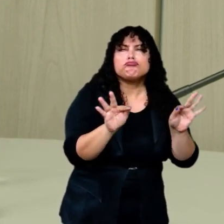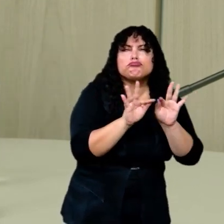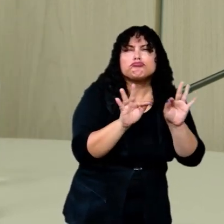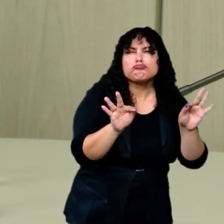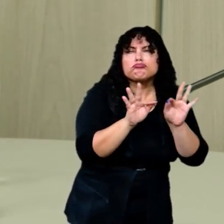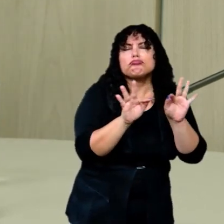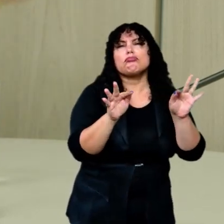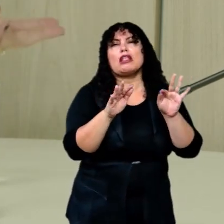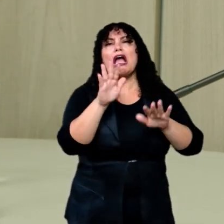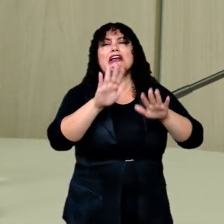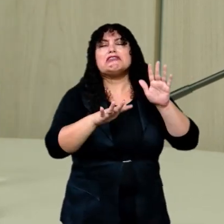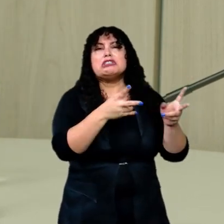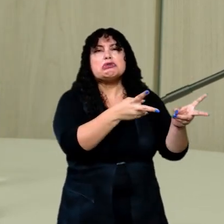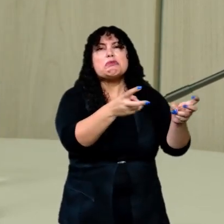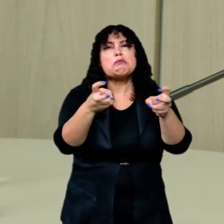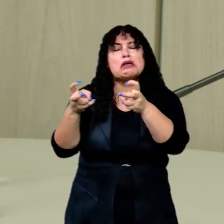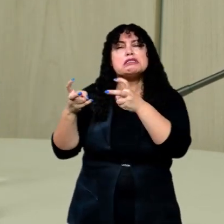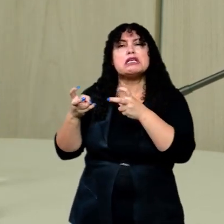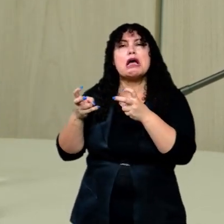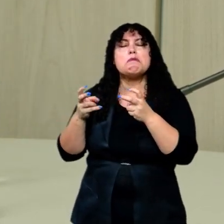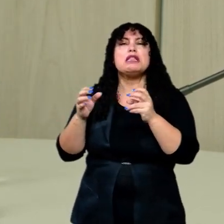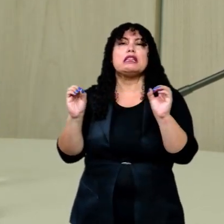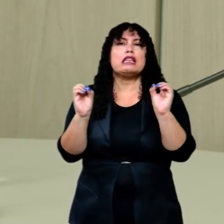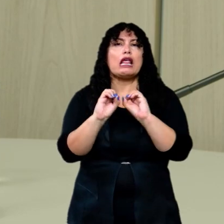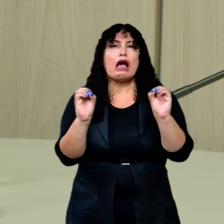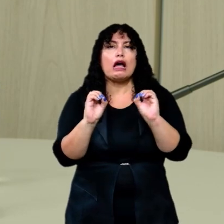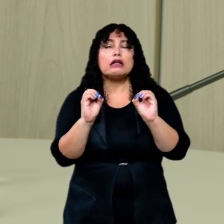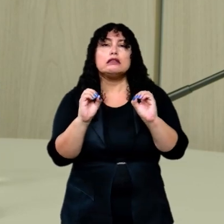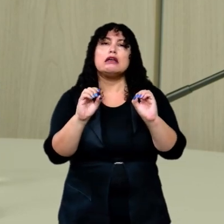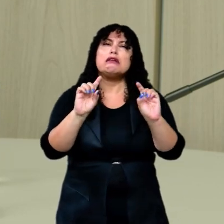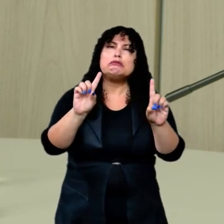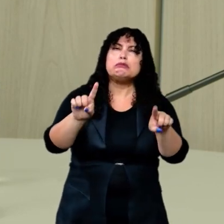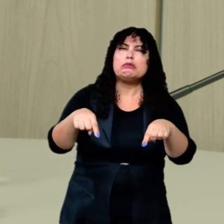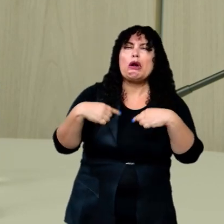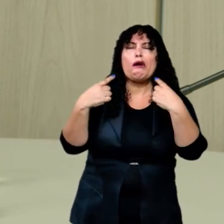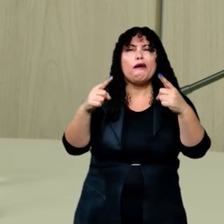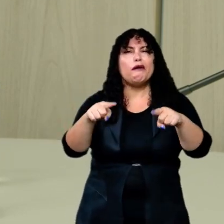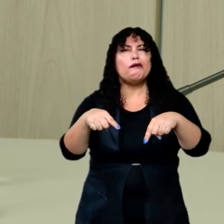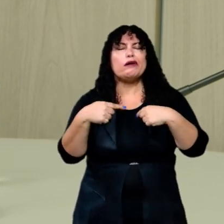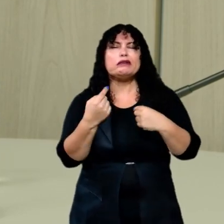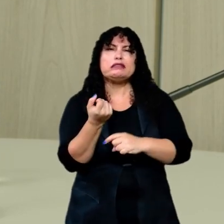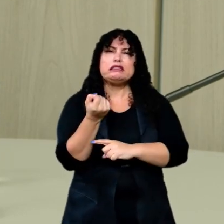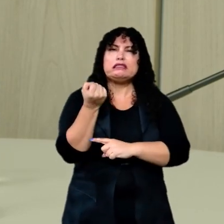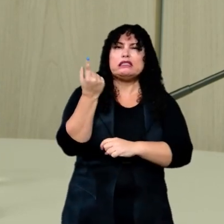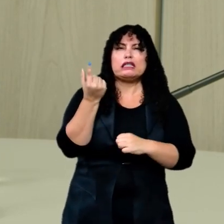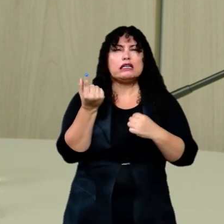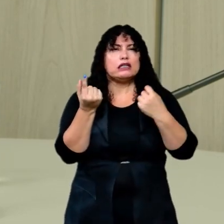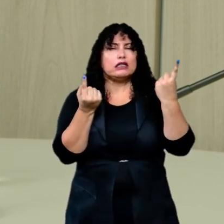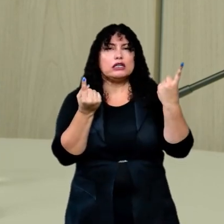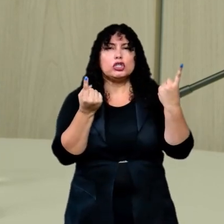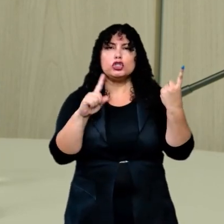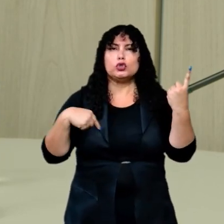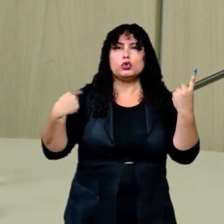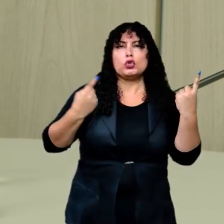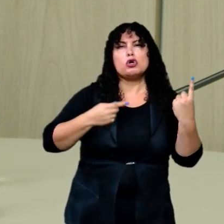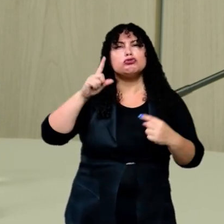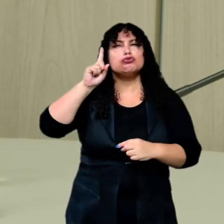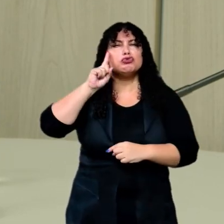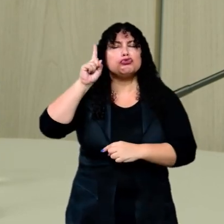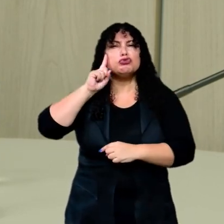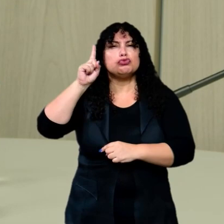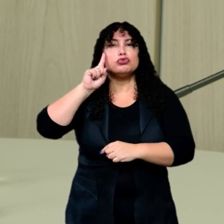passam desapercebidas, de certa forma, Isso. e causam um pouco de estranheza, né, no nosso dia a dia,